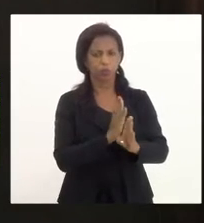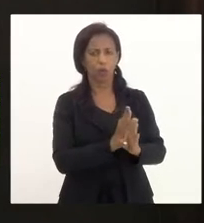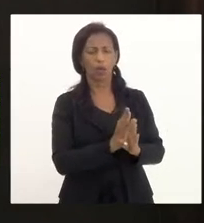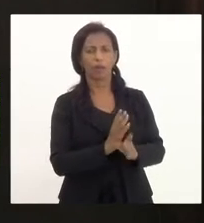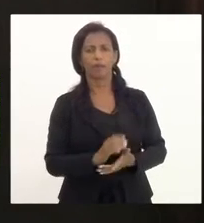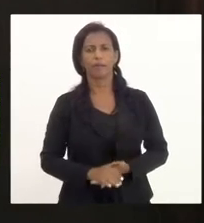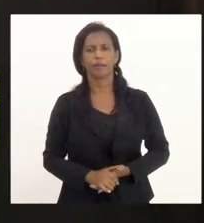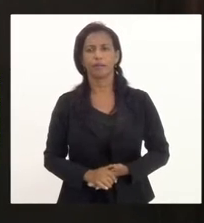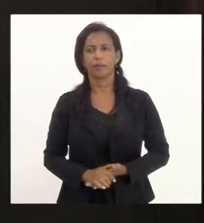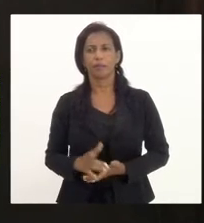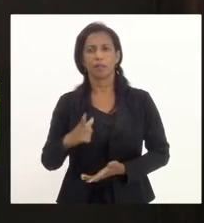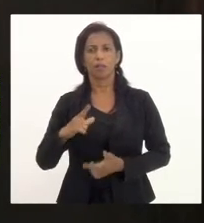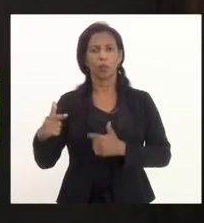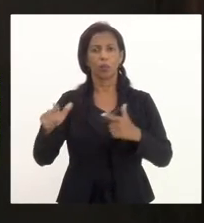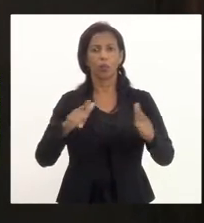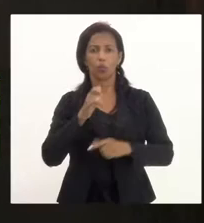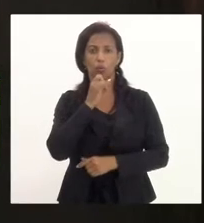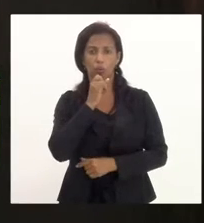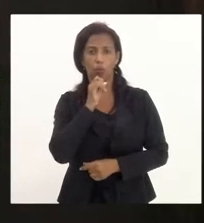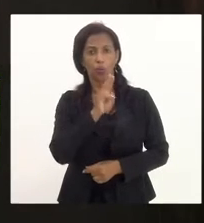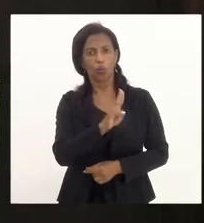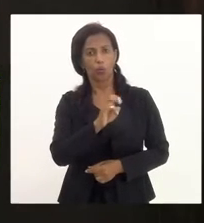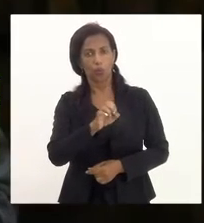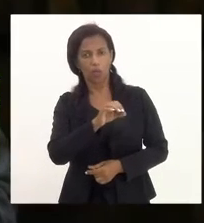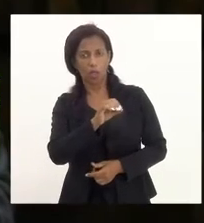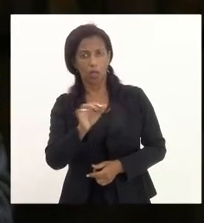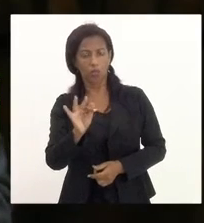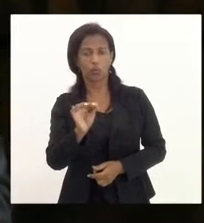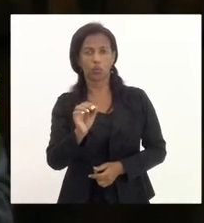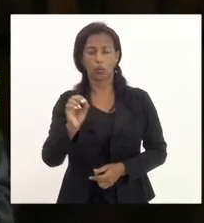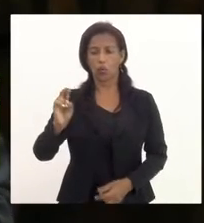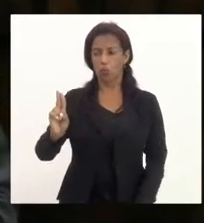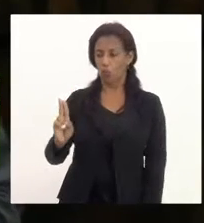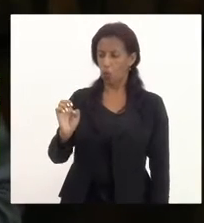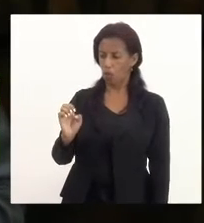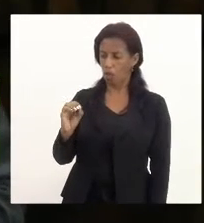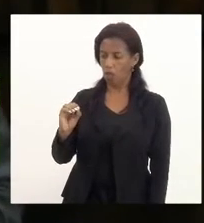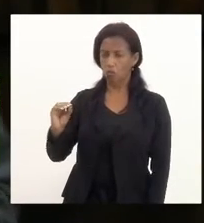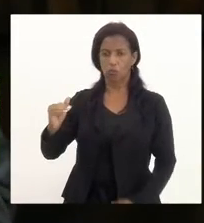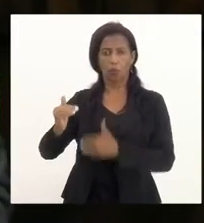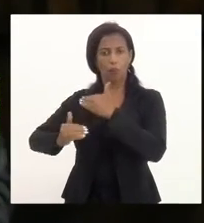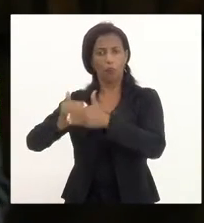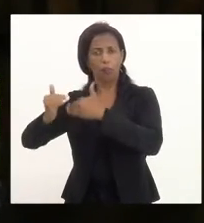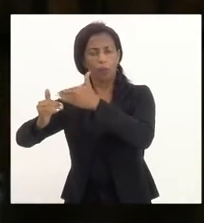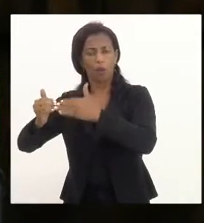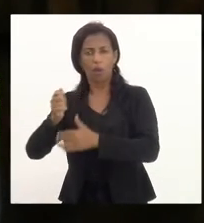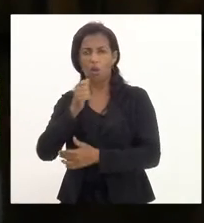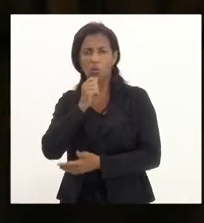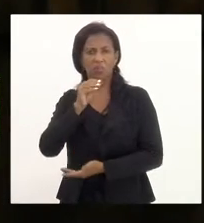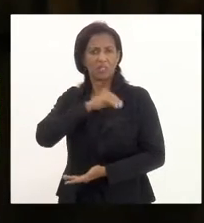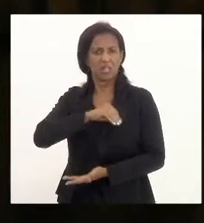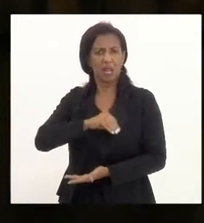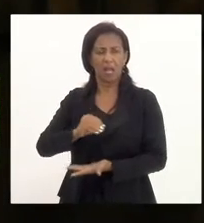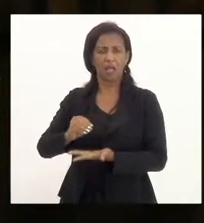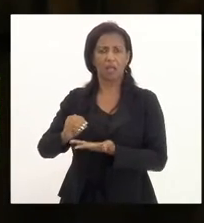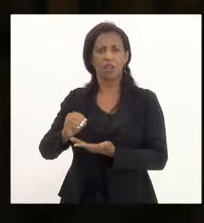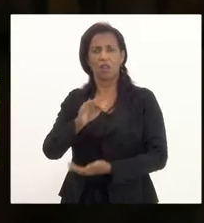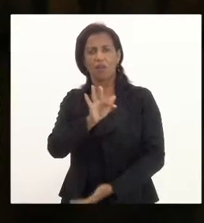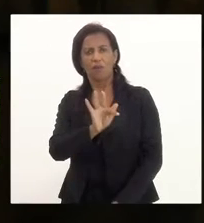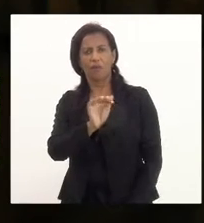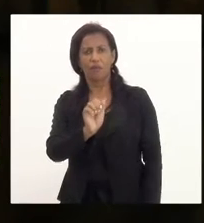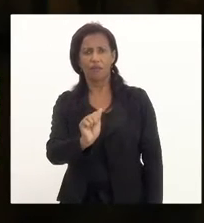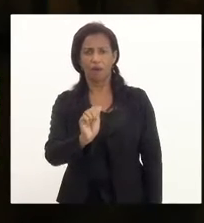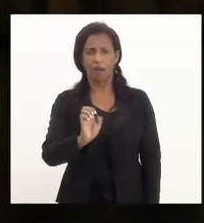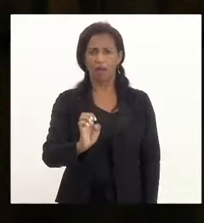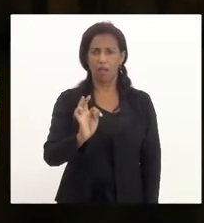colocadas né a gente tem vários outros exemplos tem exemplo da wizo você quer plano de cargos carreiras e salários tem tem uma parte dos servidores da Faetec